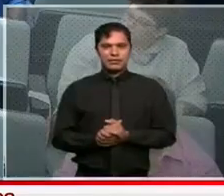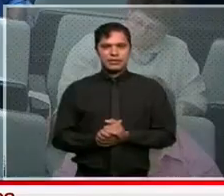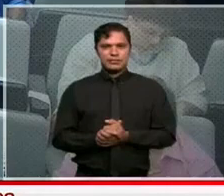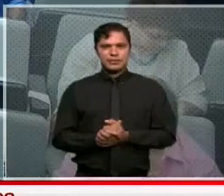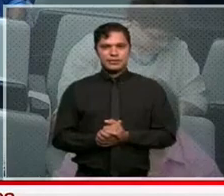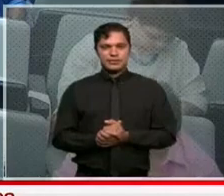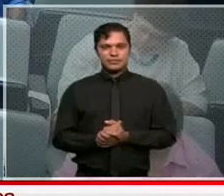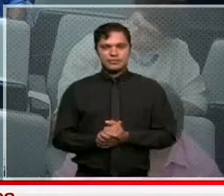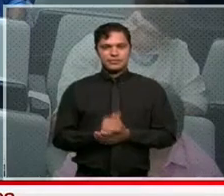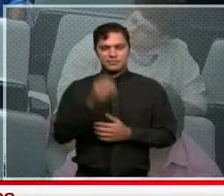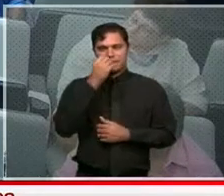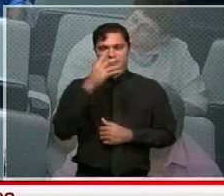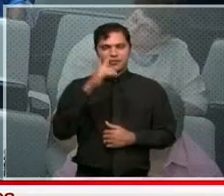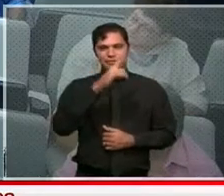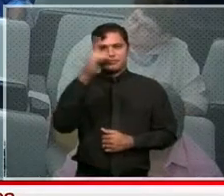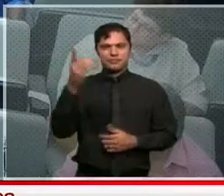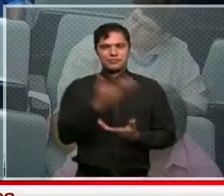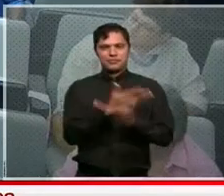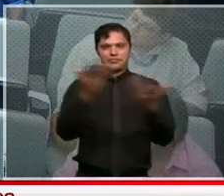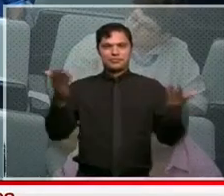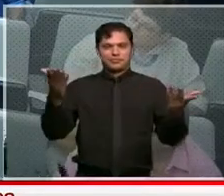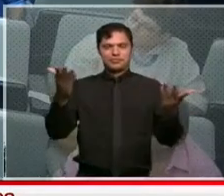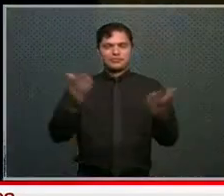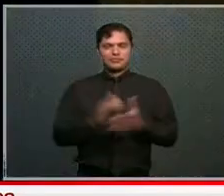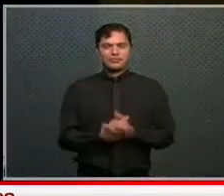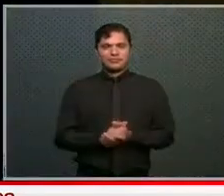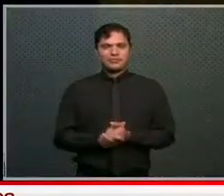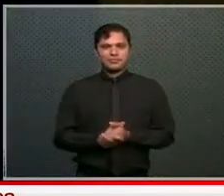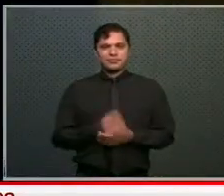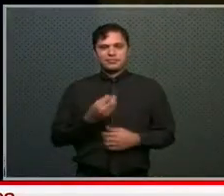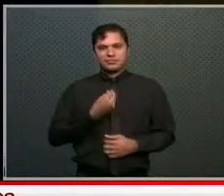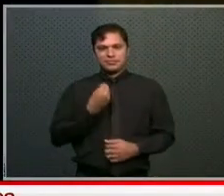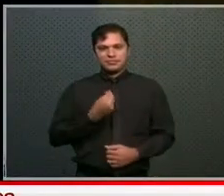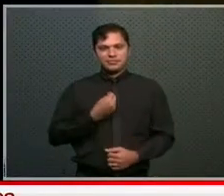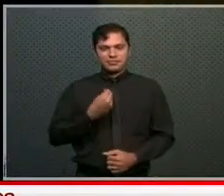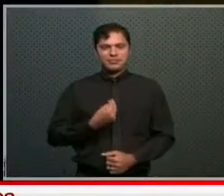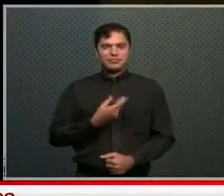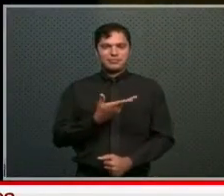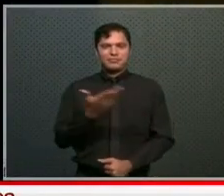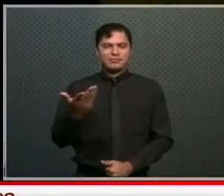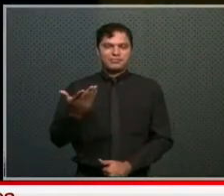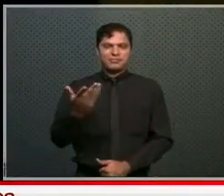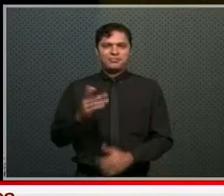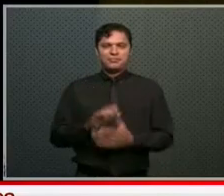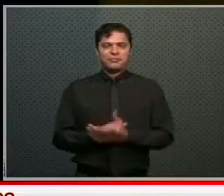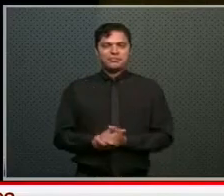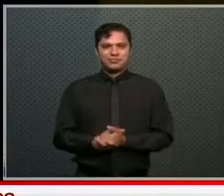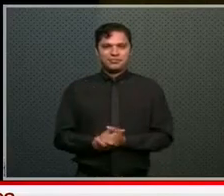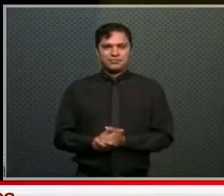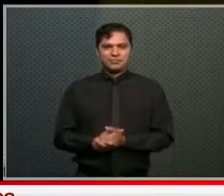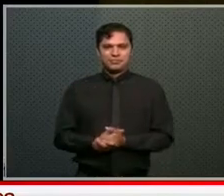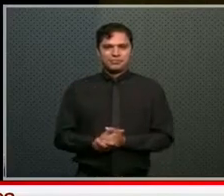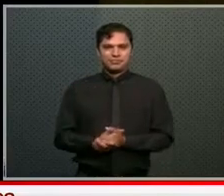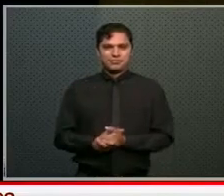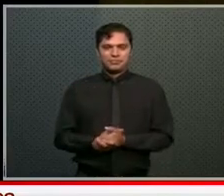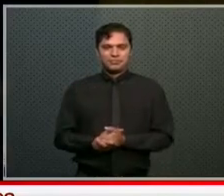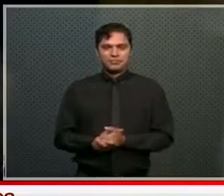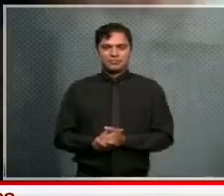Bom dia a todos senhores e senhoras aqui presente em nome do